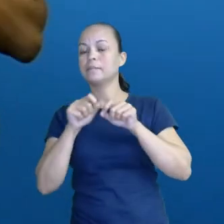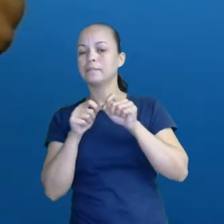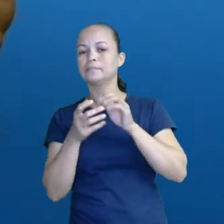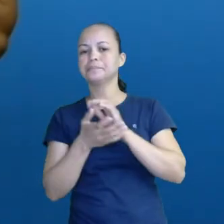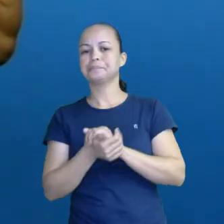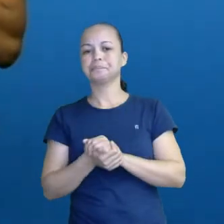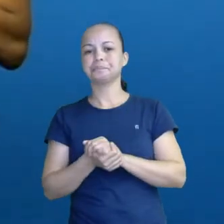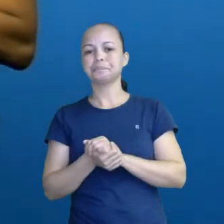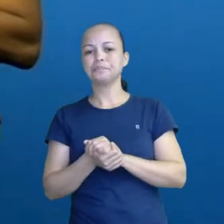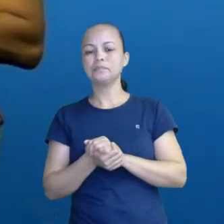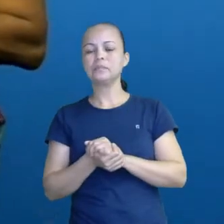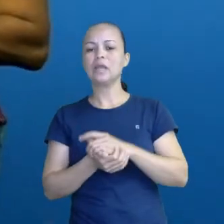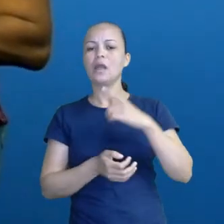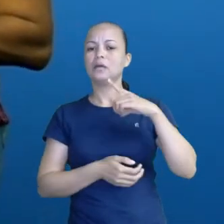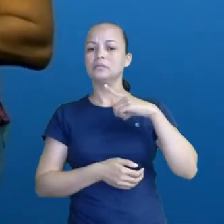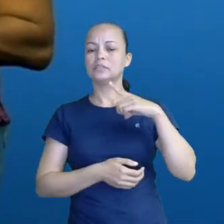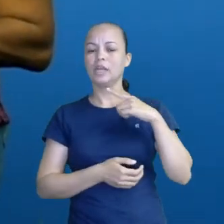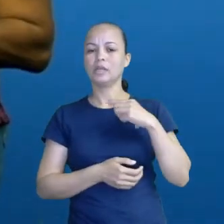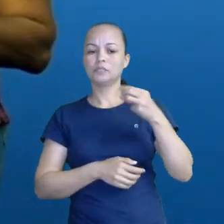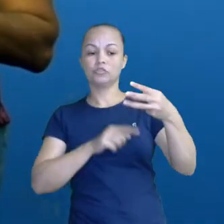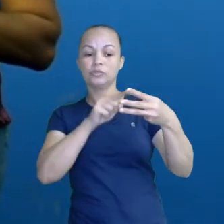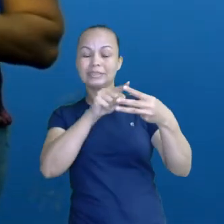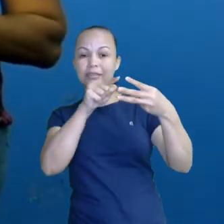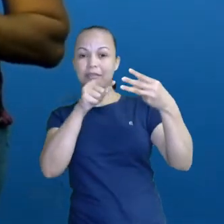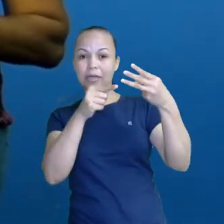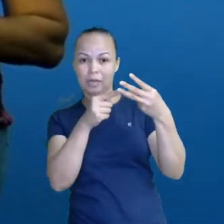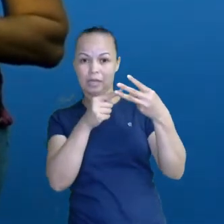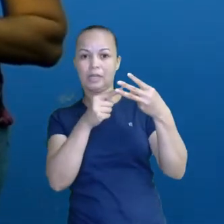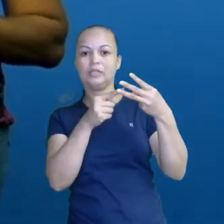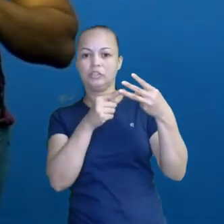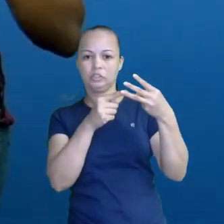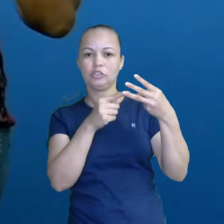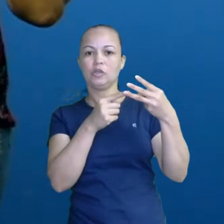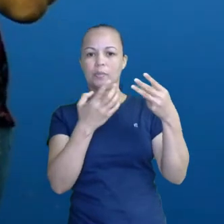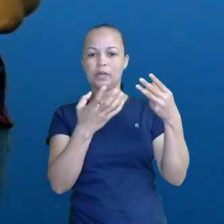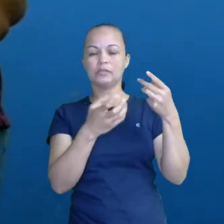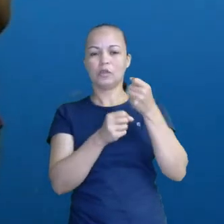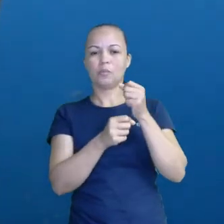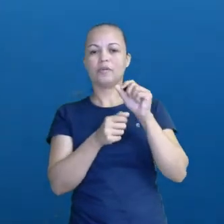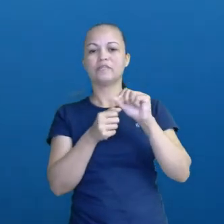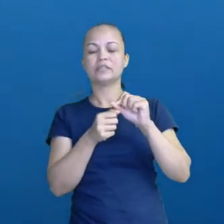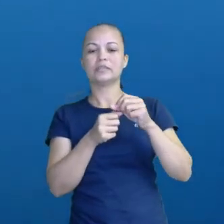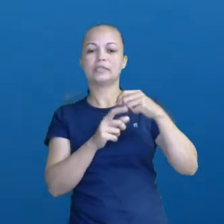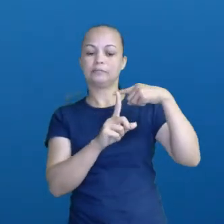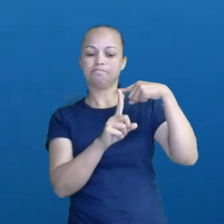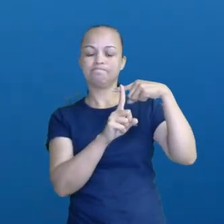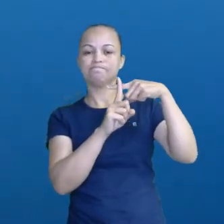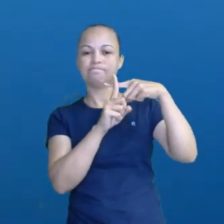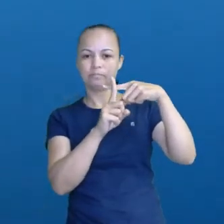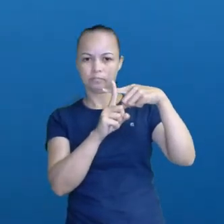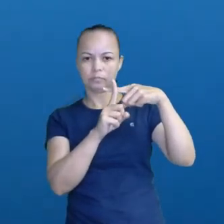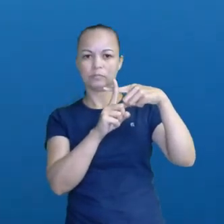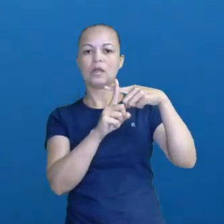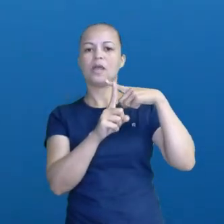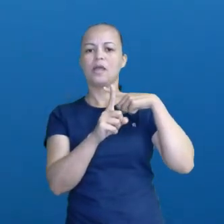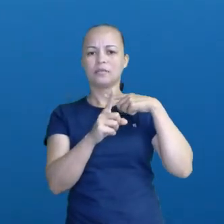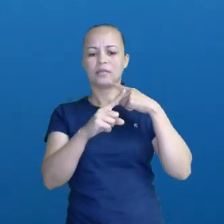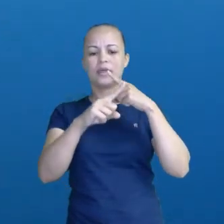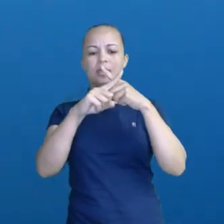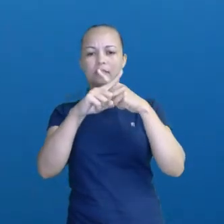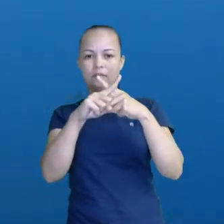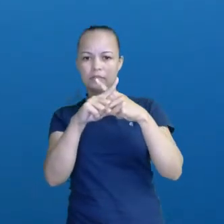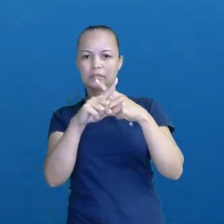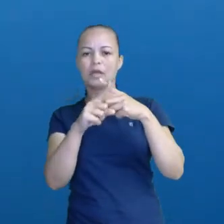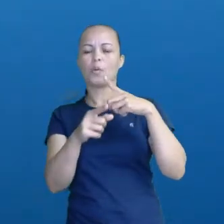temos no caso três operações aí para fazer nós vamos ter adição vai ter a